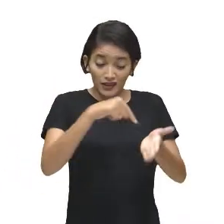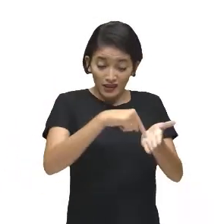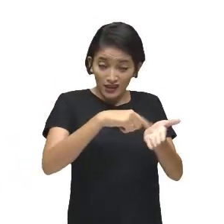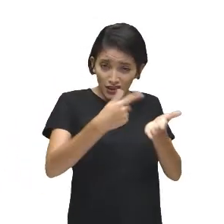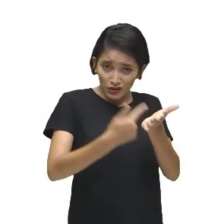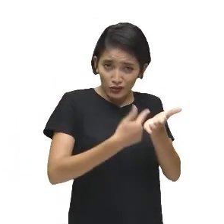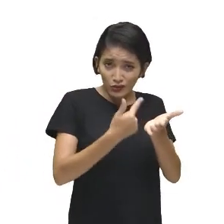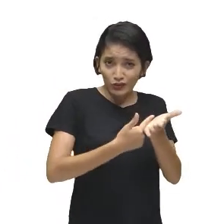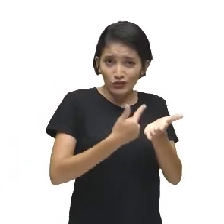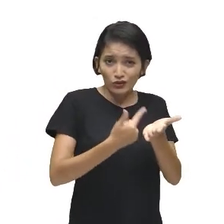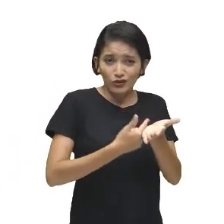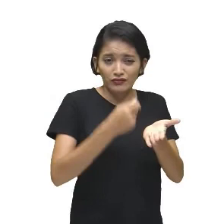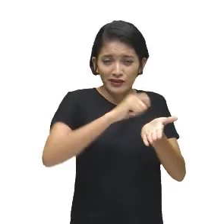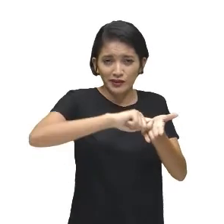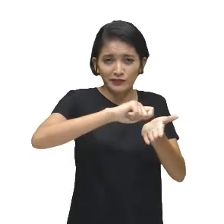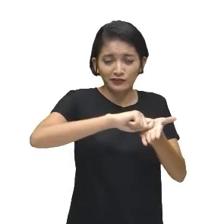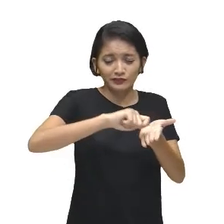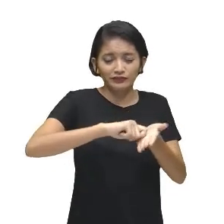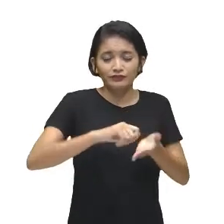ritos.